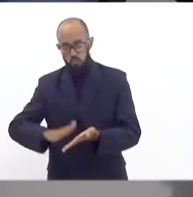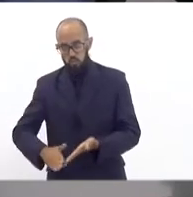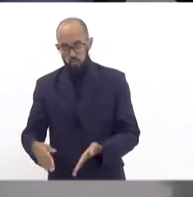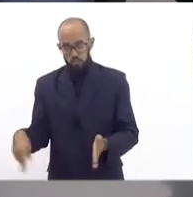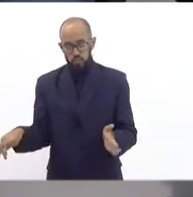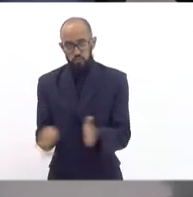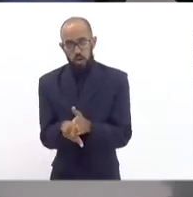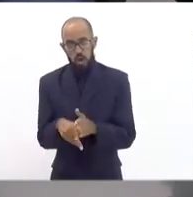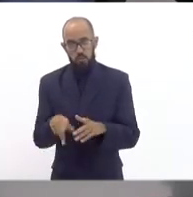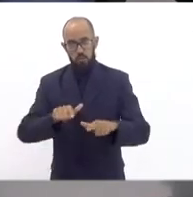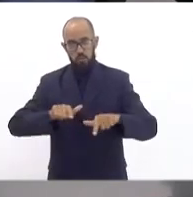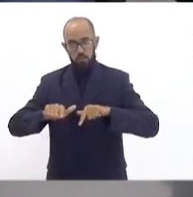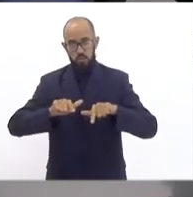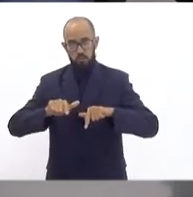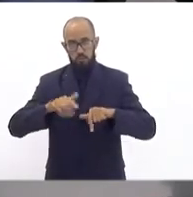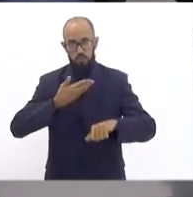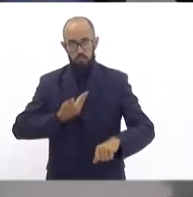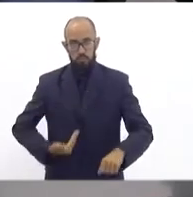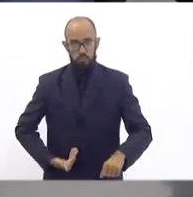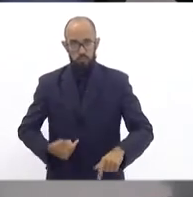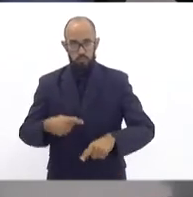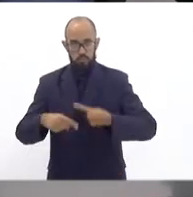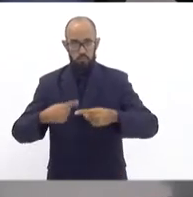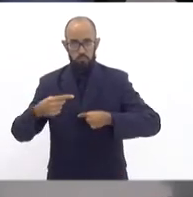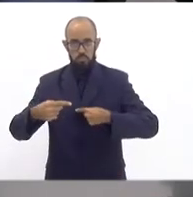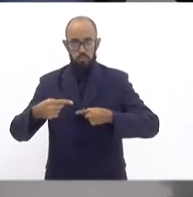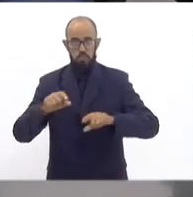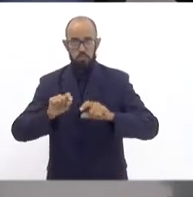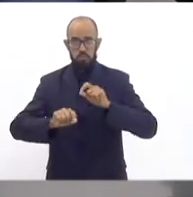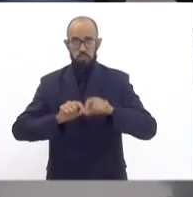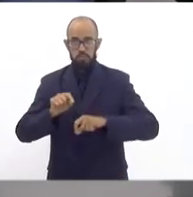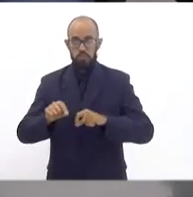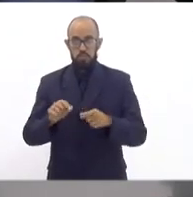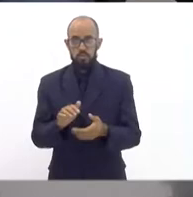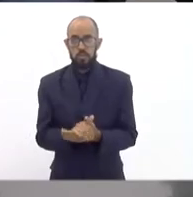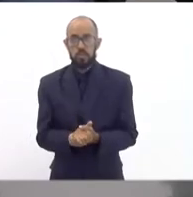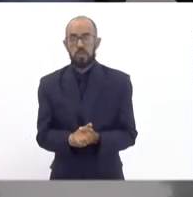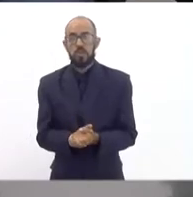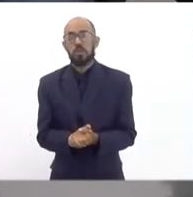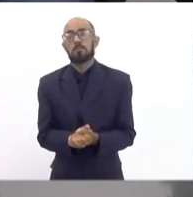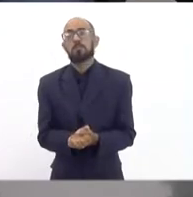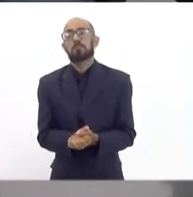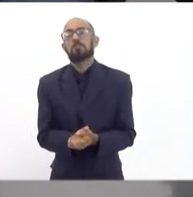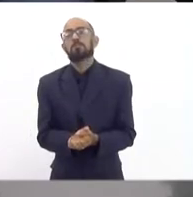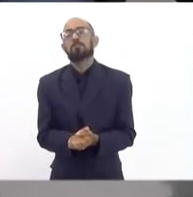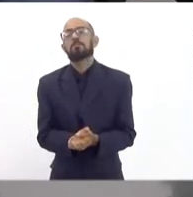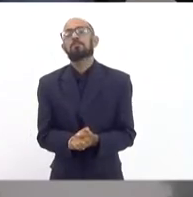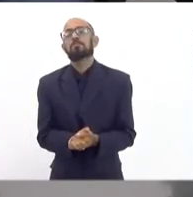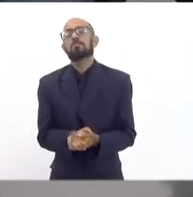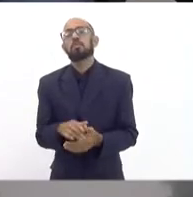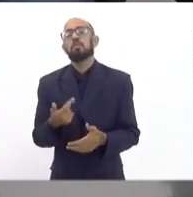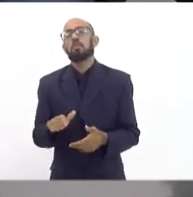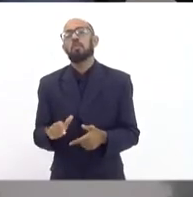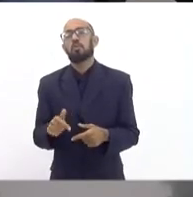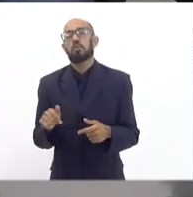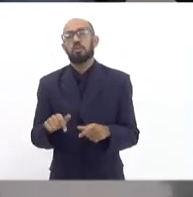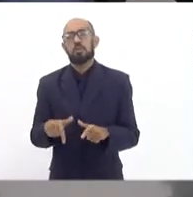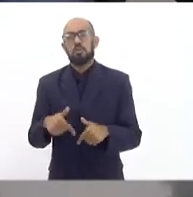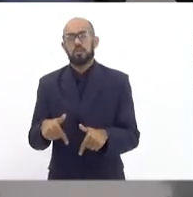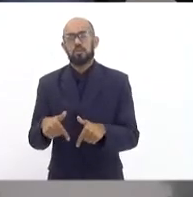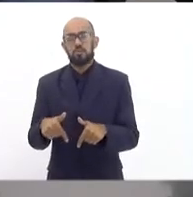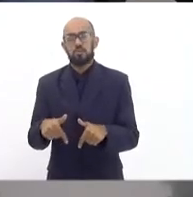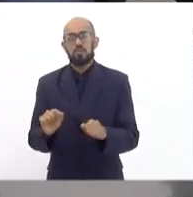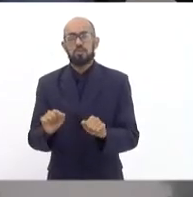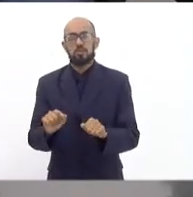do serviço público. Depois dessa deliberação, outras ações por parte